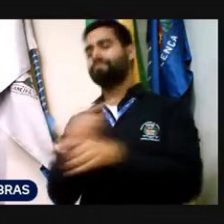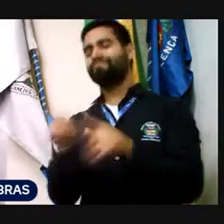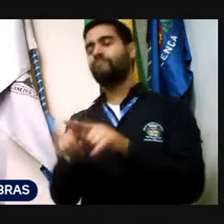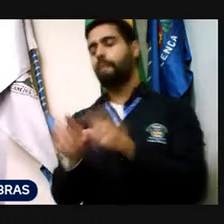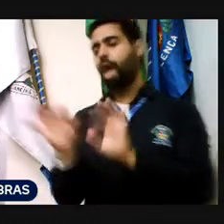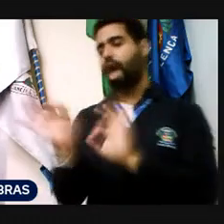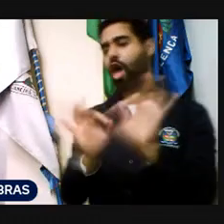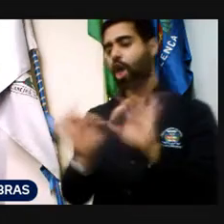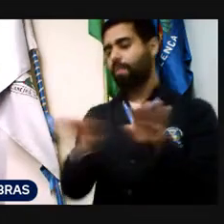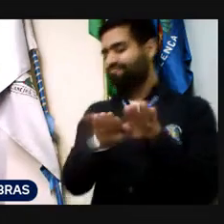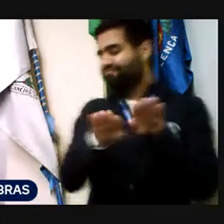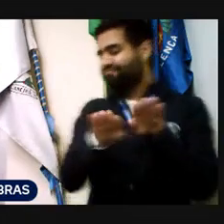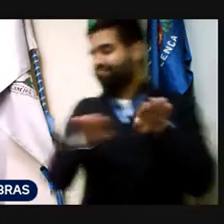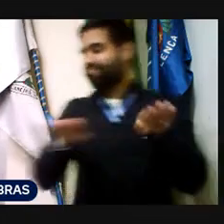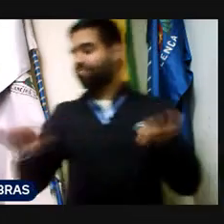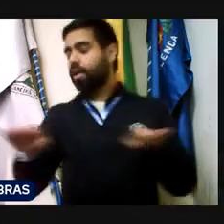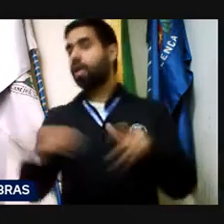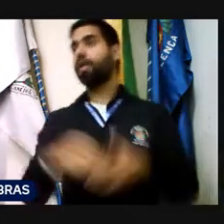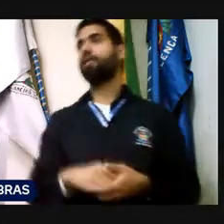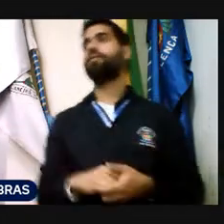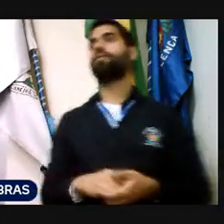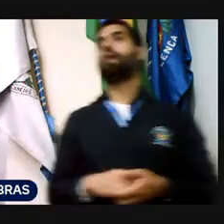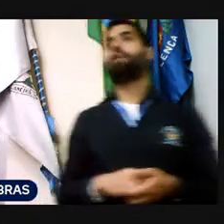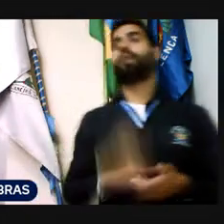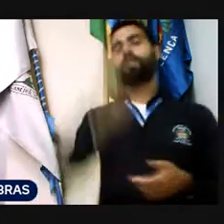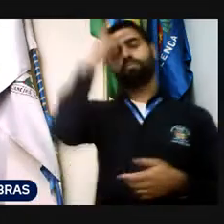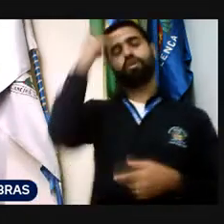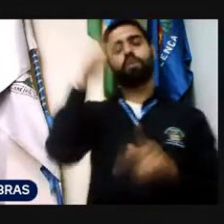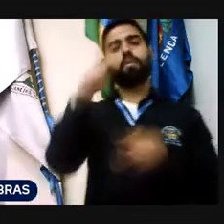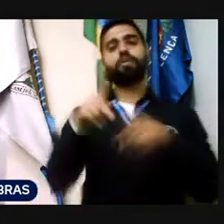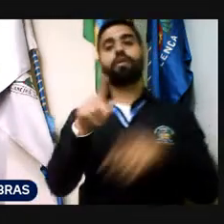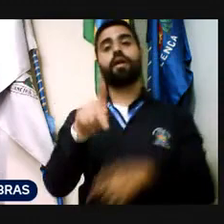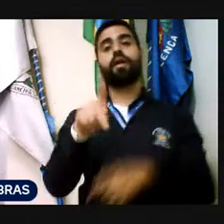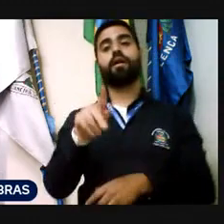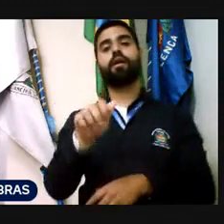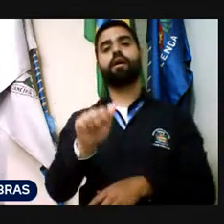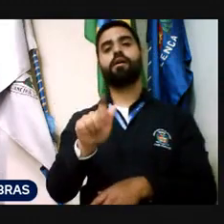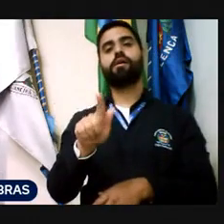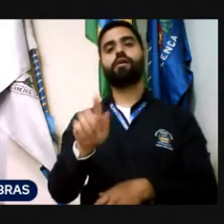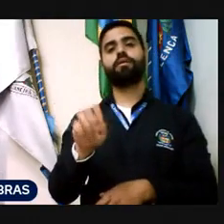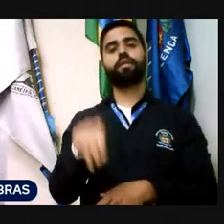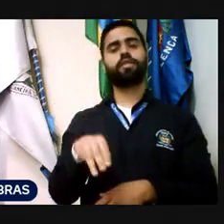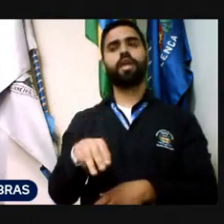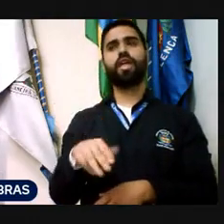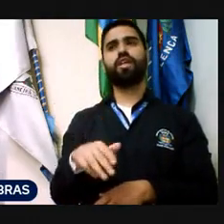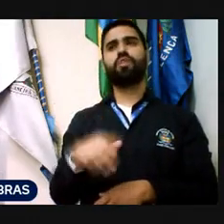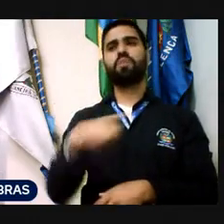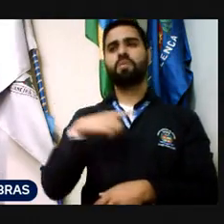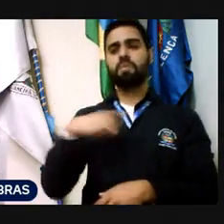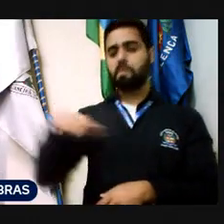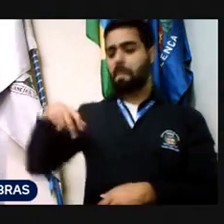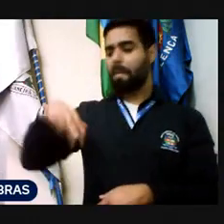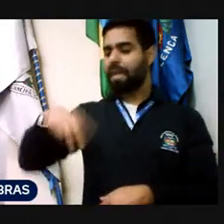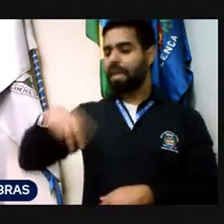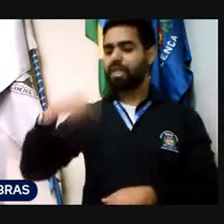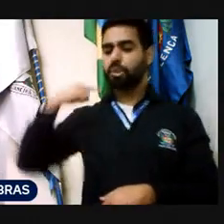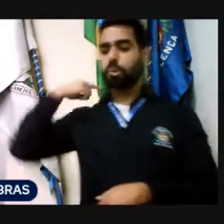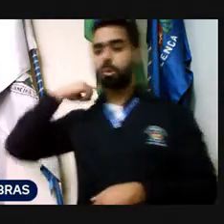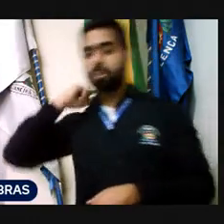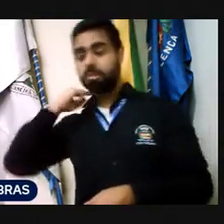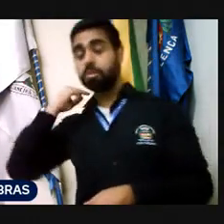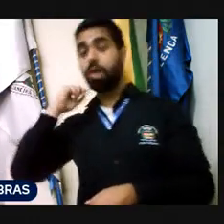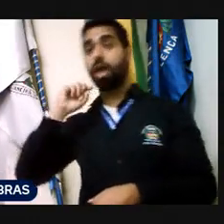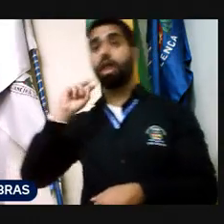esses recursos para que os moradores da passagem não precisassem mais ficar pisando na lama, quando o tempo está